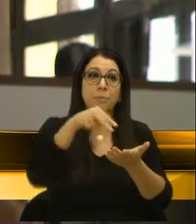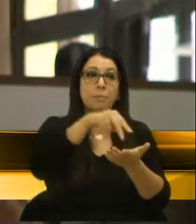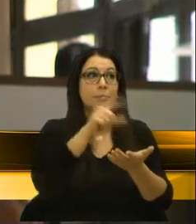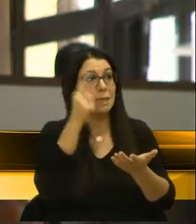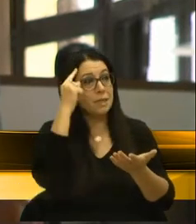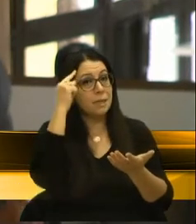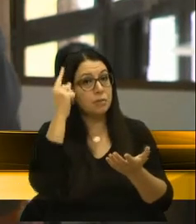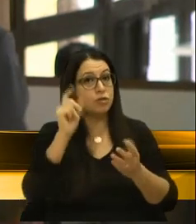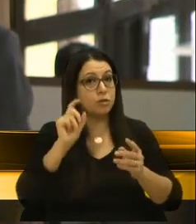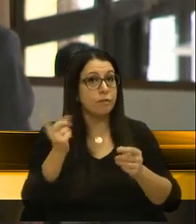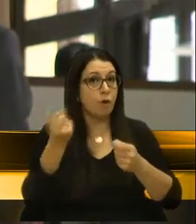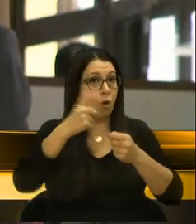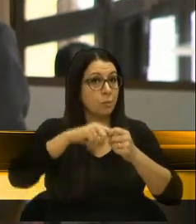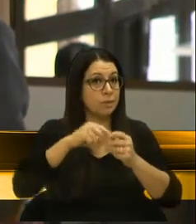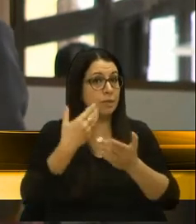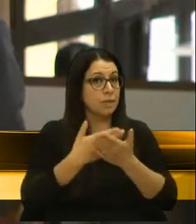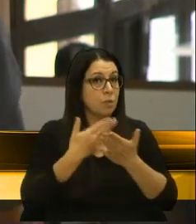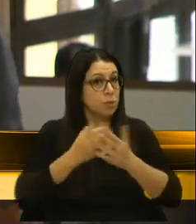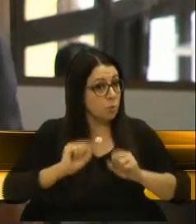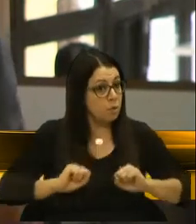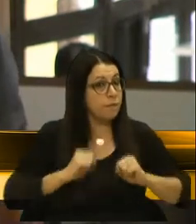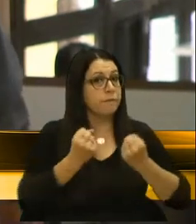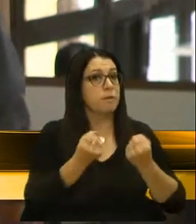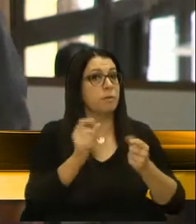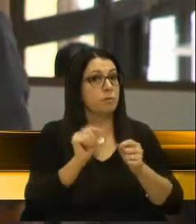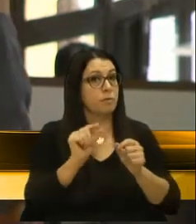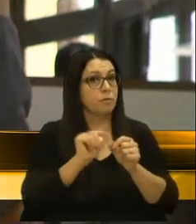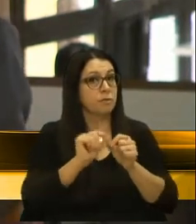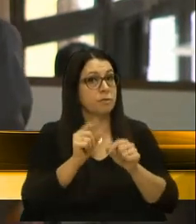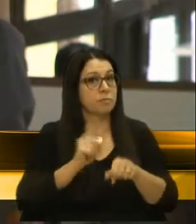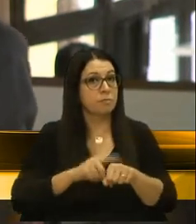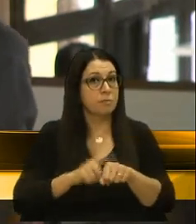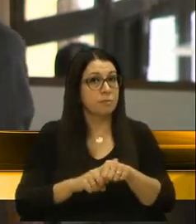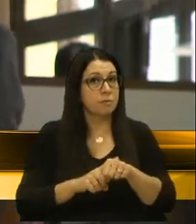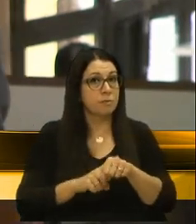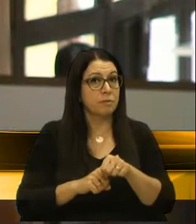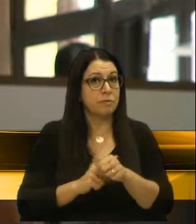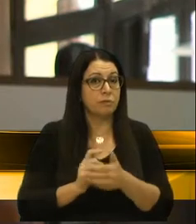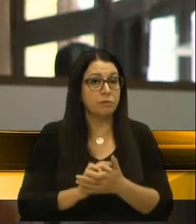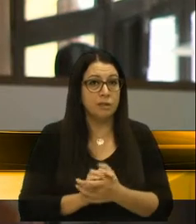e eu defendo isso é o mínimo que se pode fazer nesse momento.